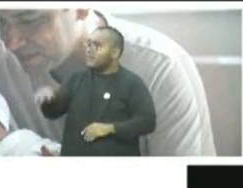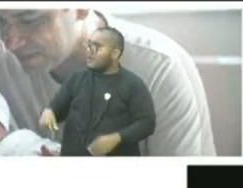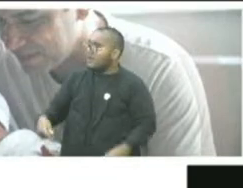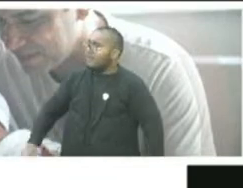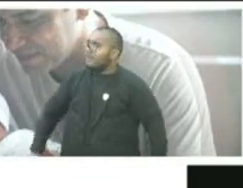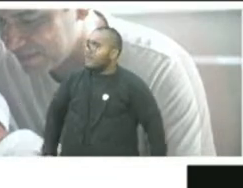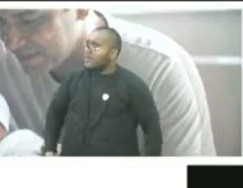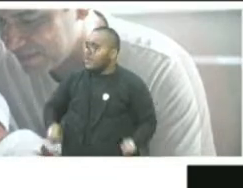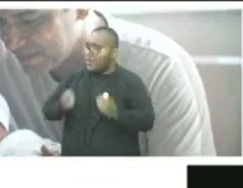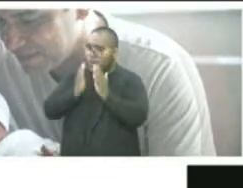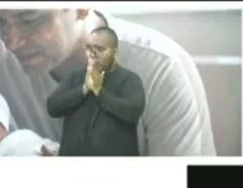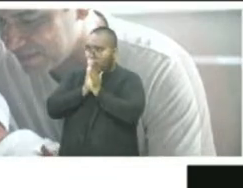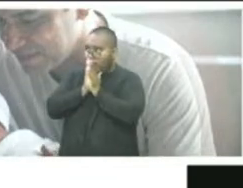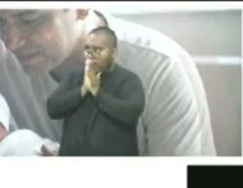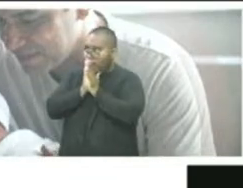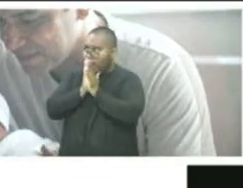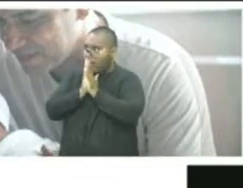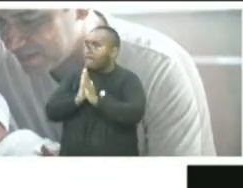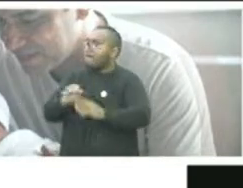15º